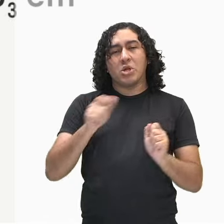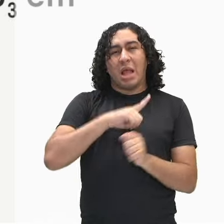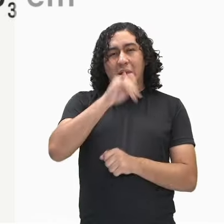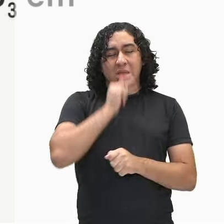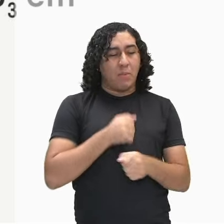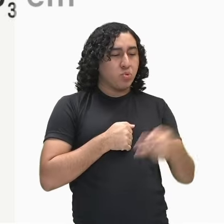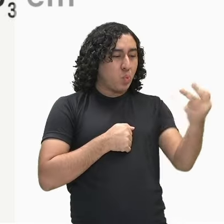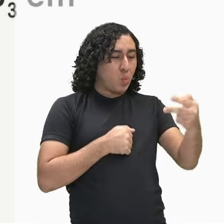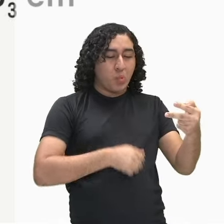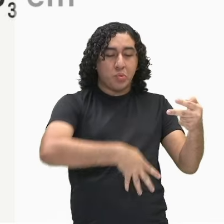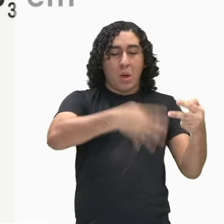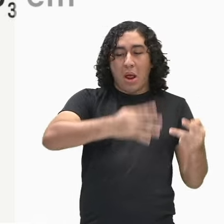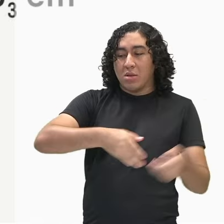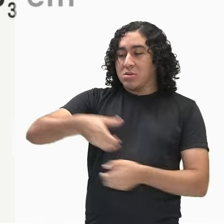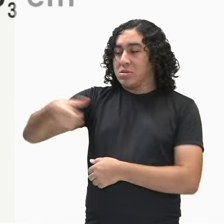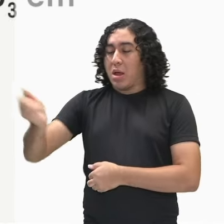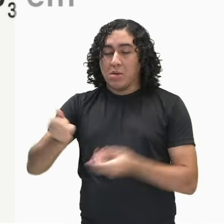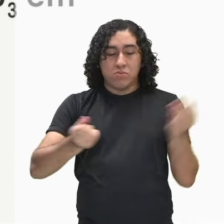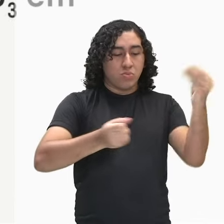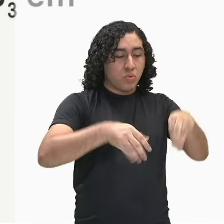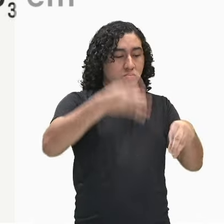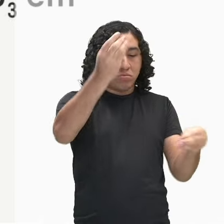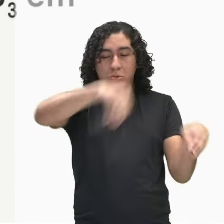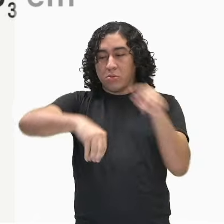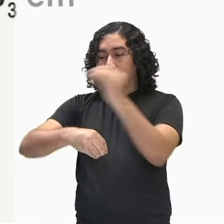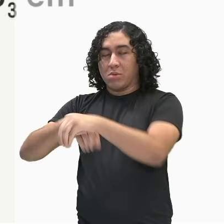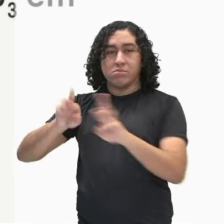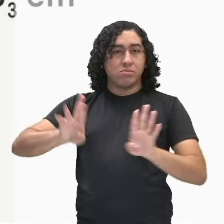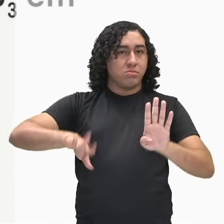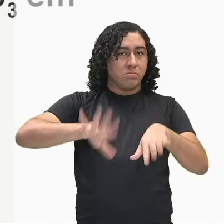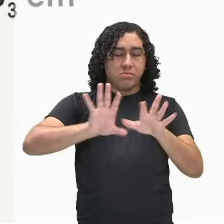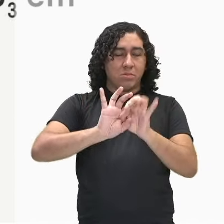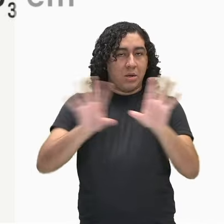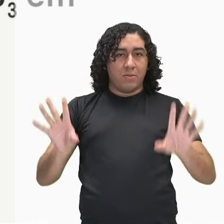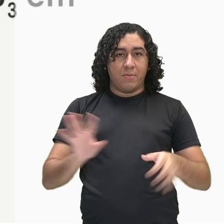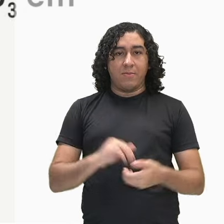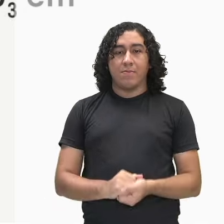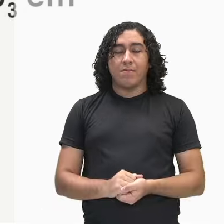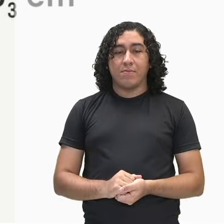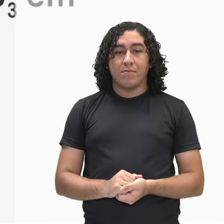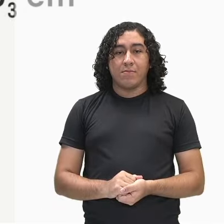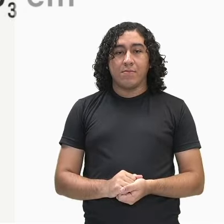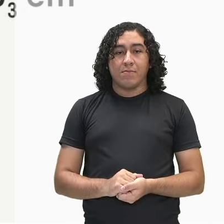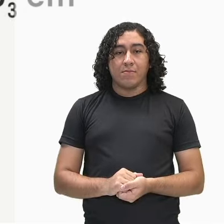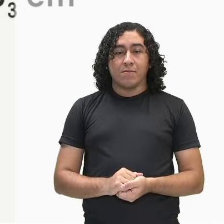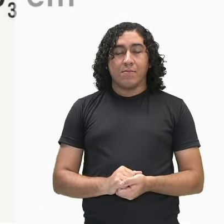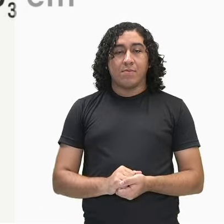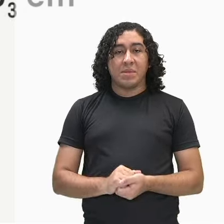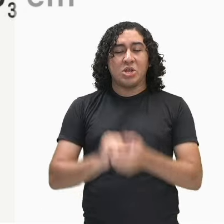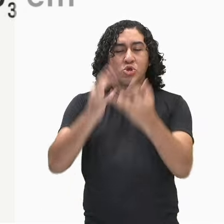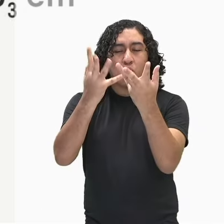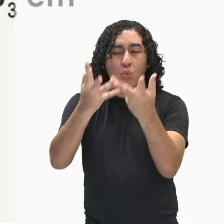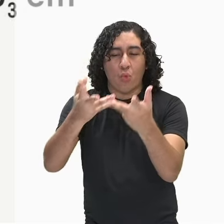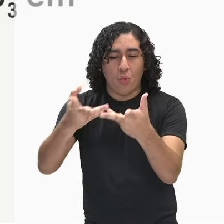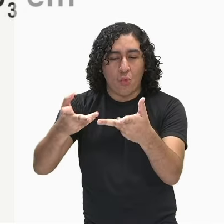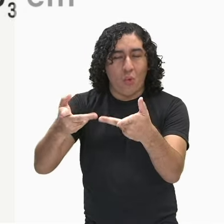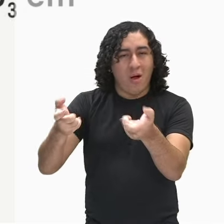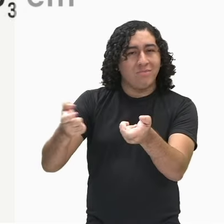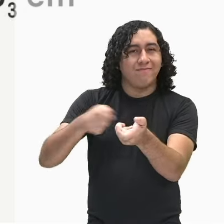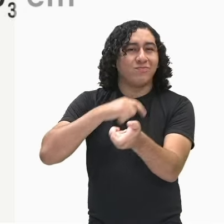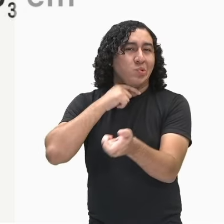4 aqui, 6 aqui e assim por diante. Não se dissolveu completamente em alguns casos,